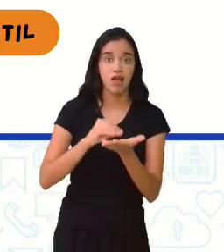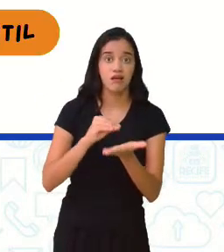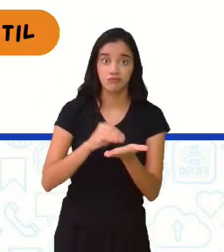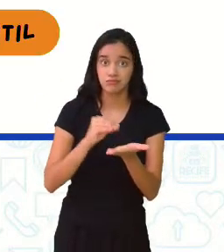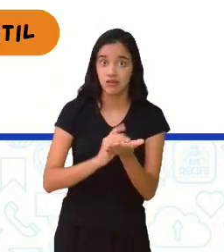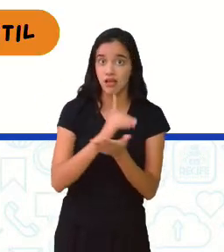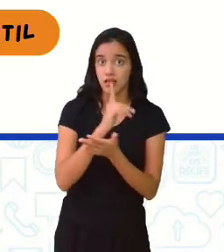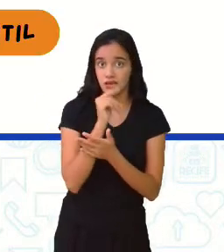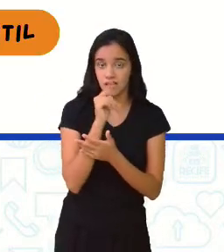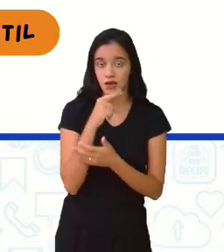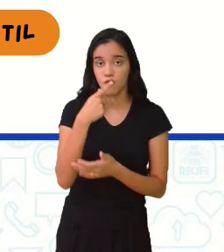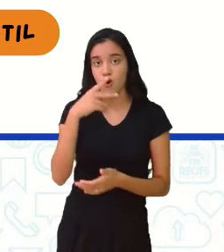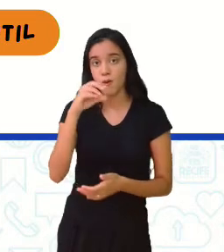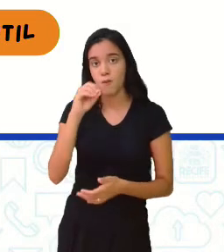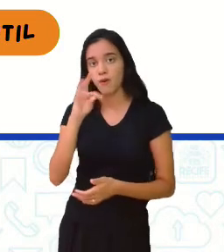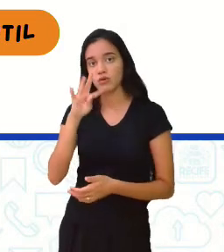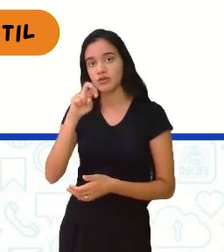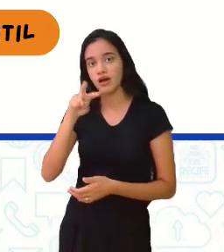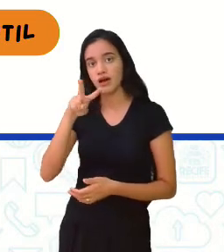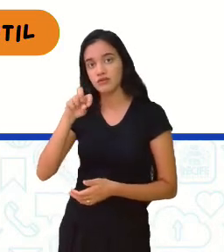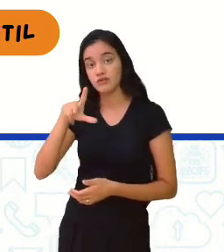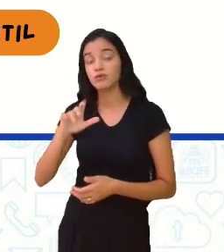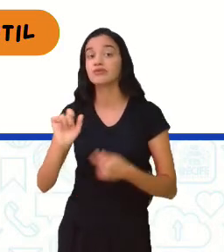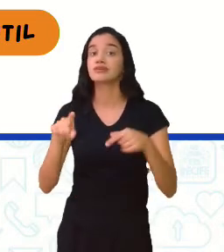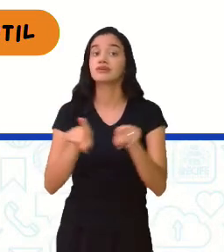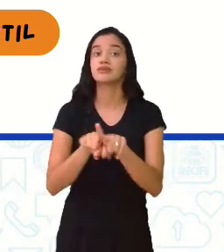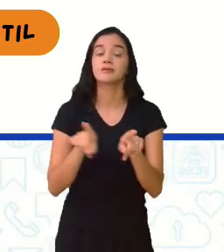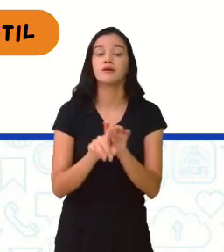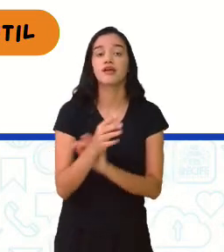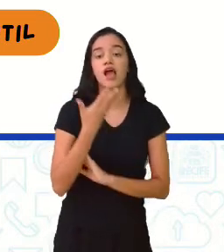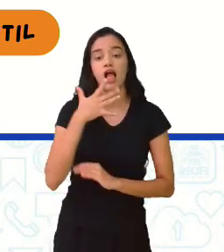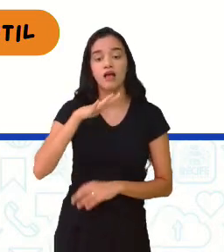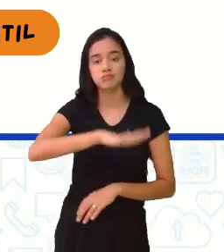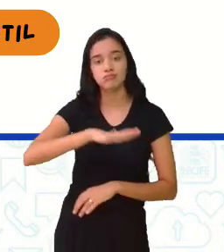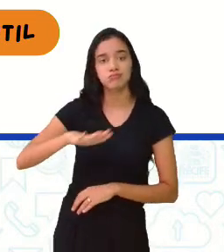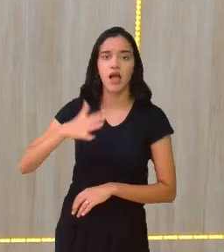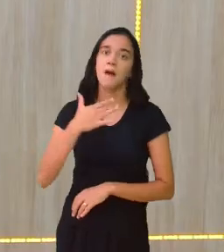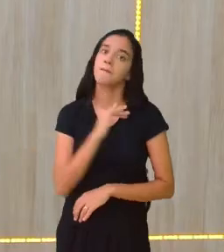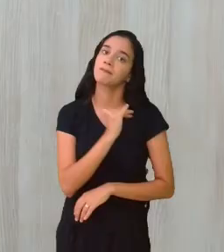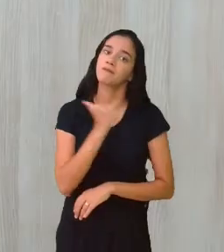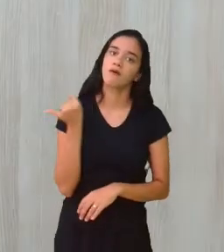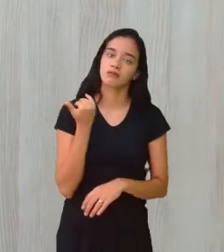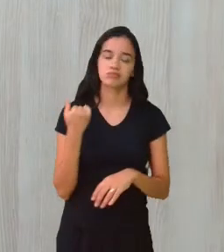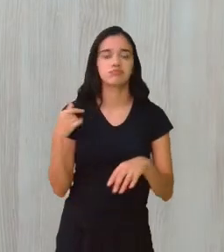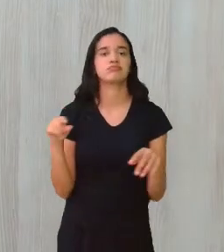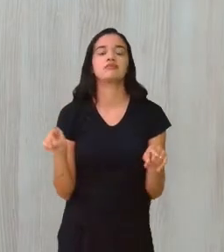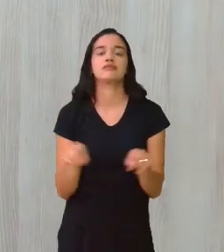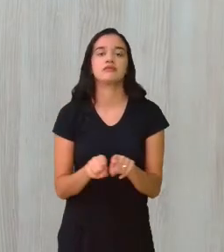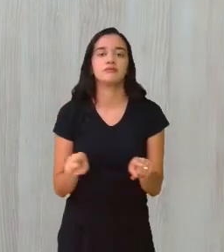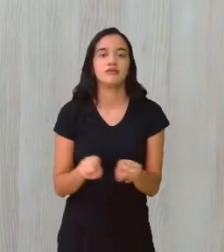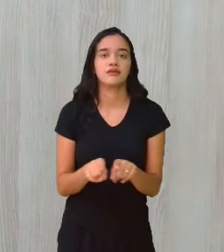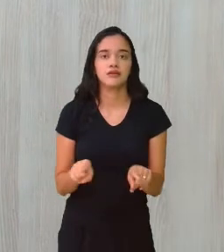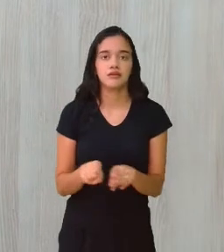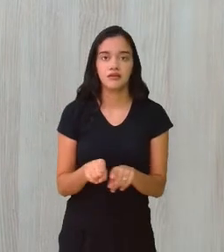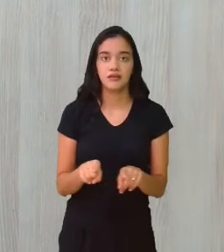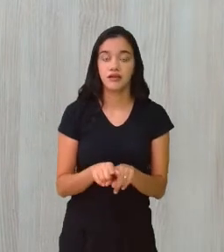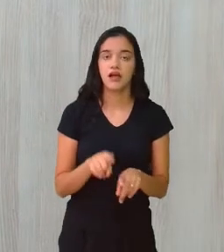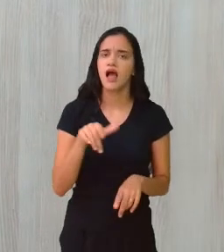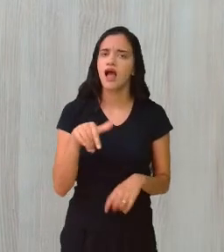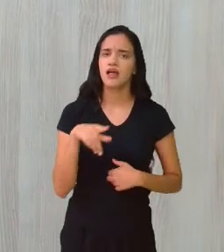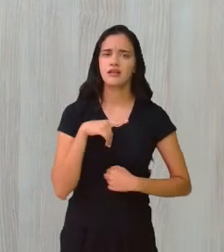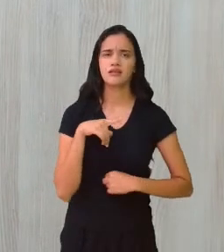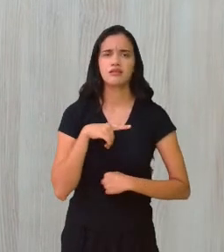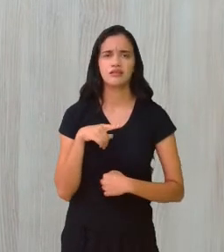potável. E mortalidade infantil, por consequência. Inclusive, nessa questão aí dessa água que chega poluída, teve até